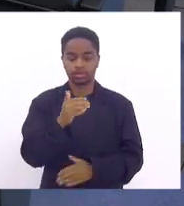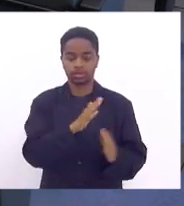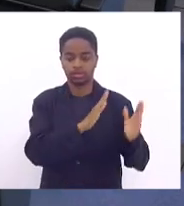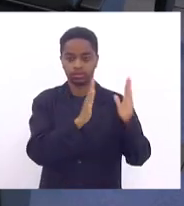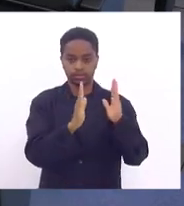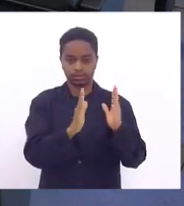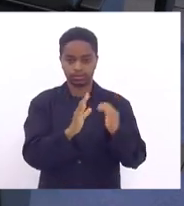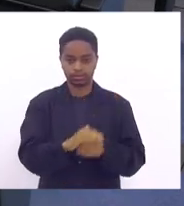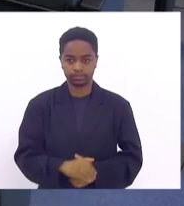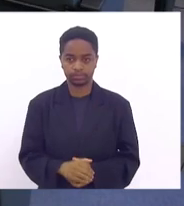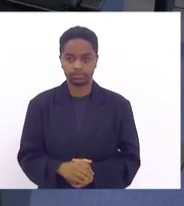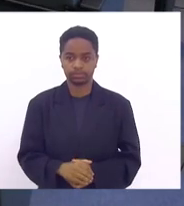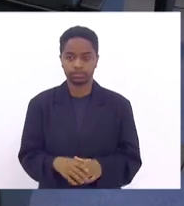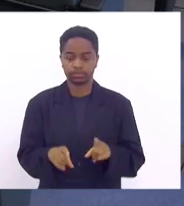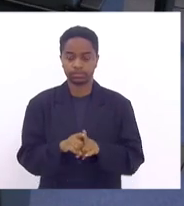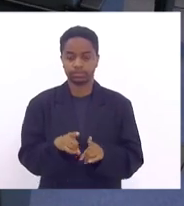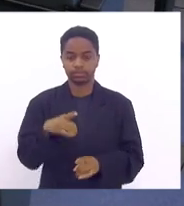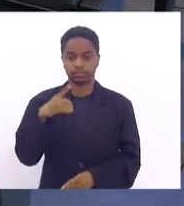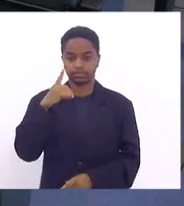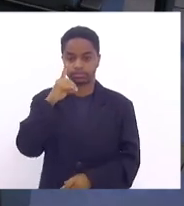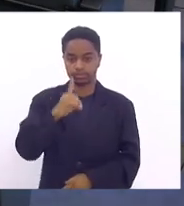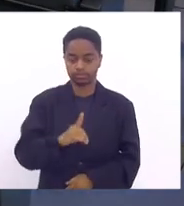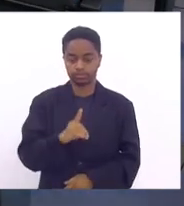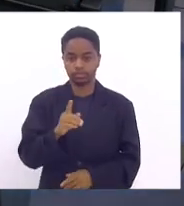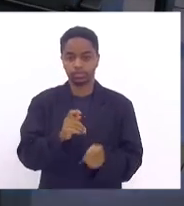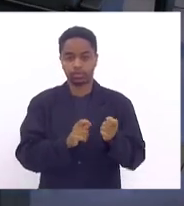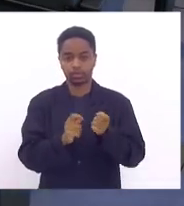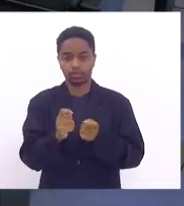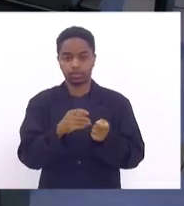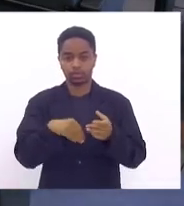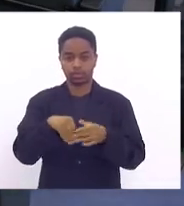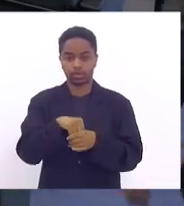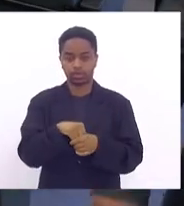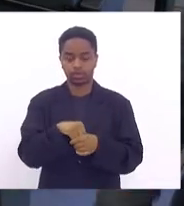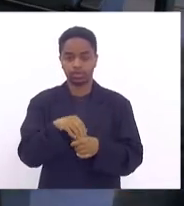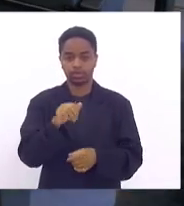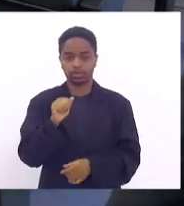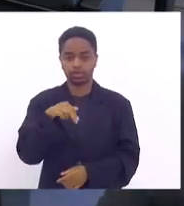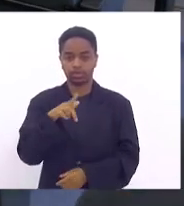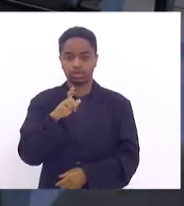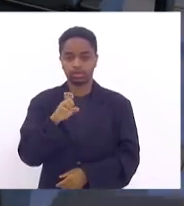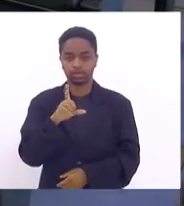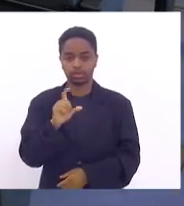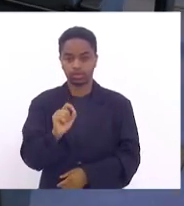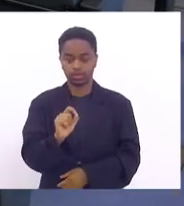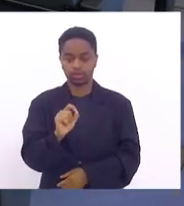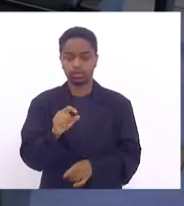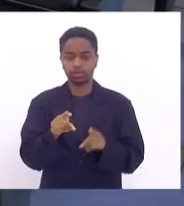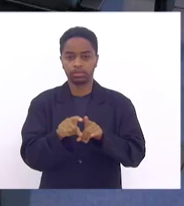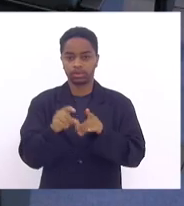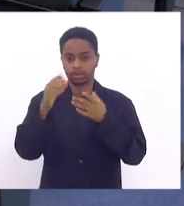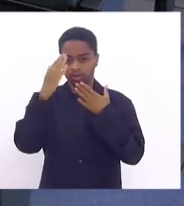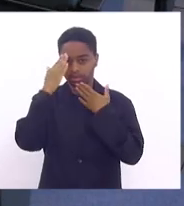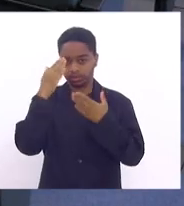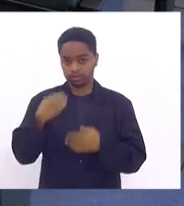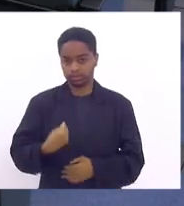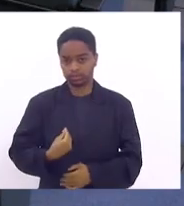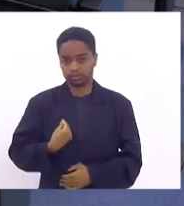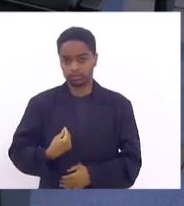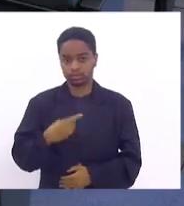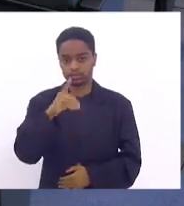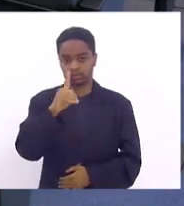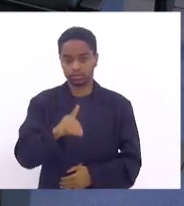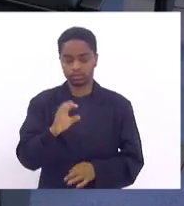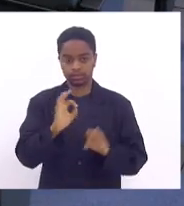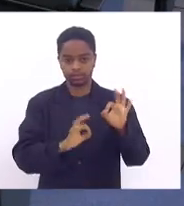mesa ao diretor de controle interno soran coelho e agradecer a presença da diretora